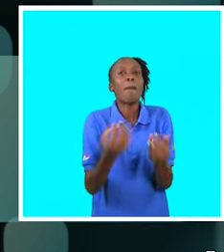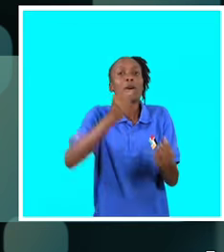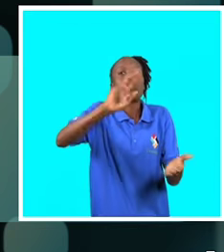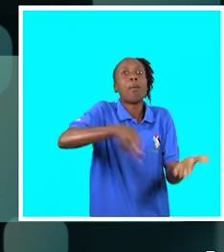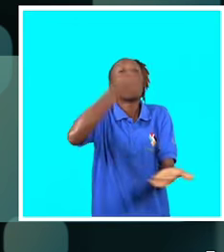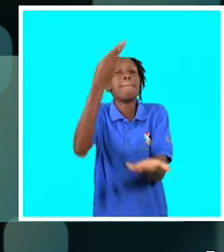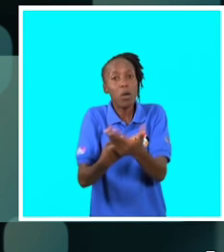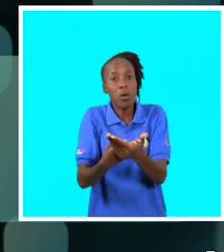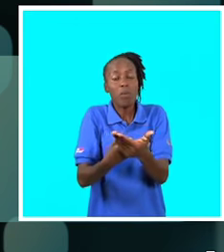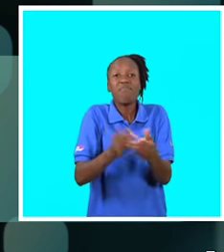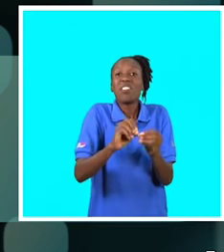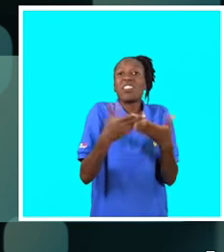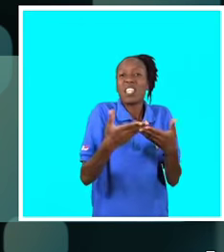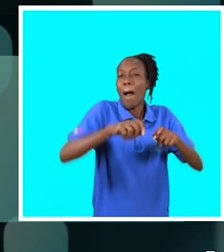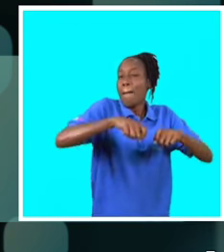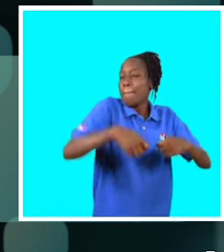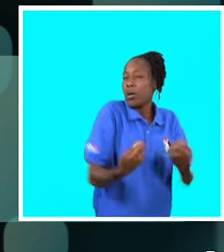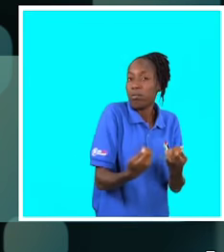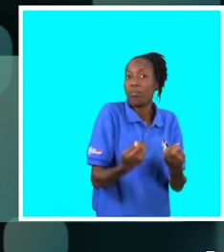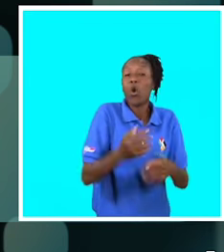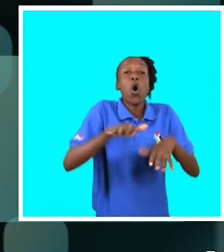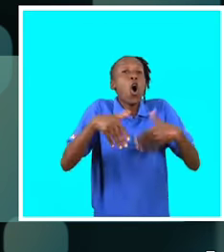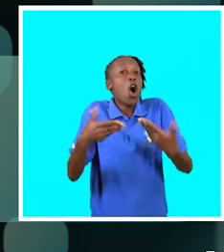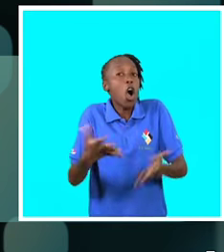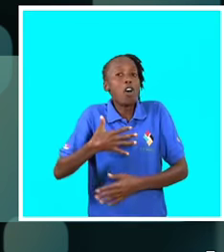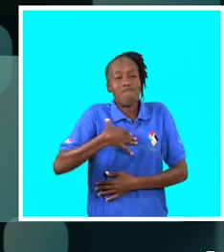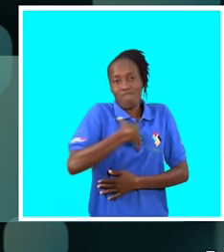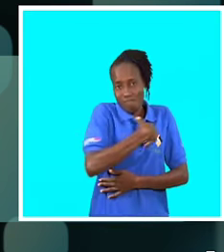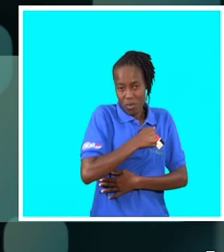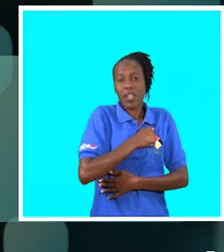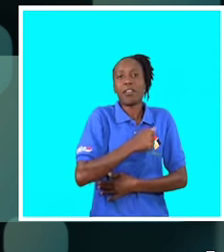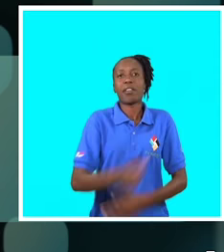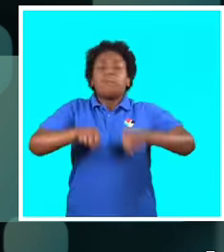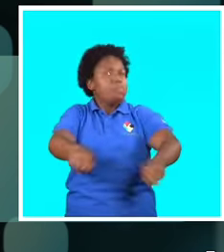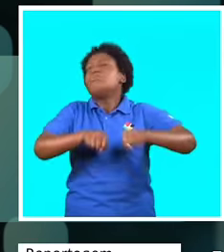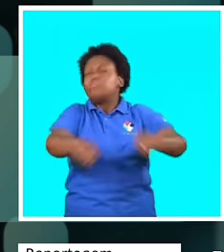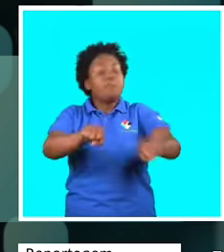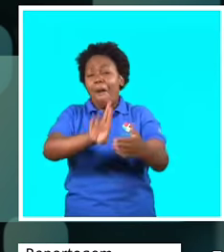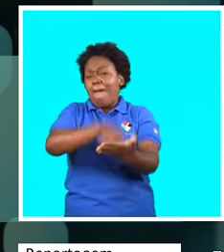Então, esse indivíduo pode cair, pode vir até machucar-se ou até perder a vida.